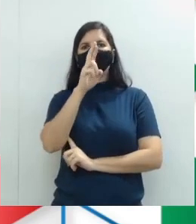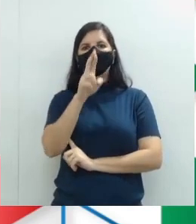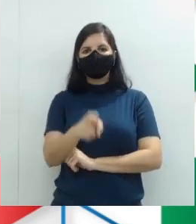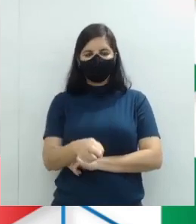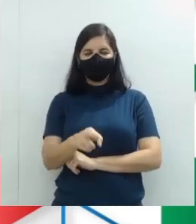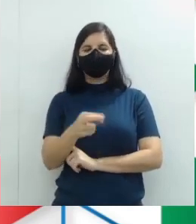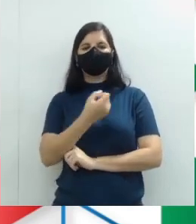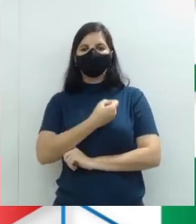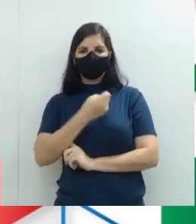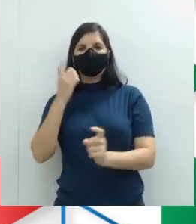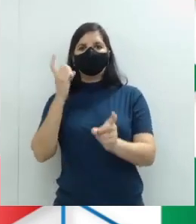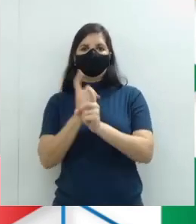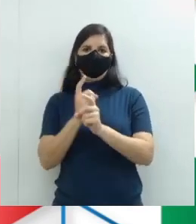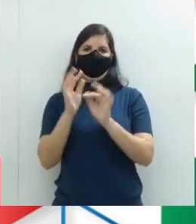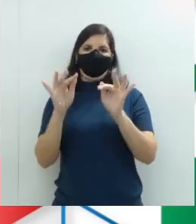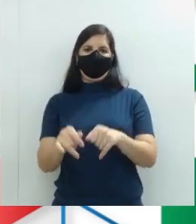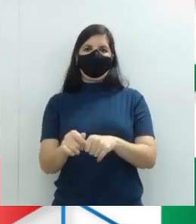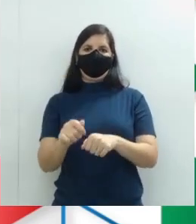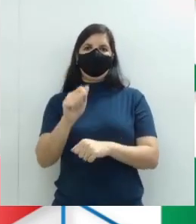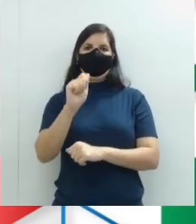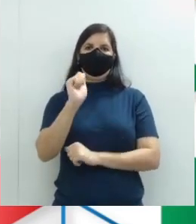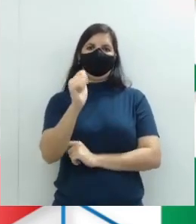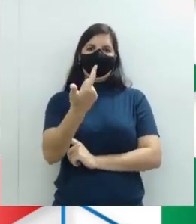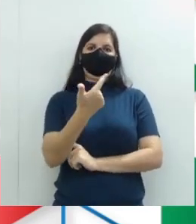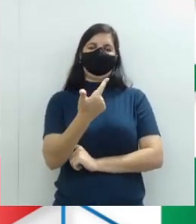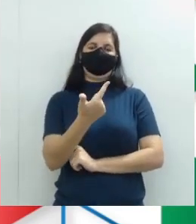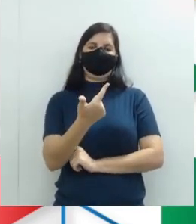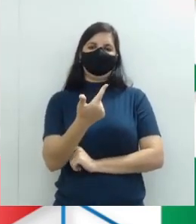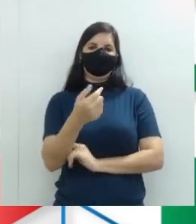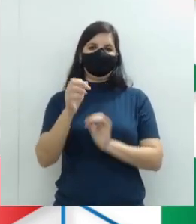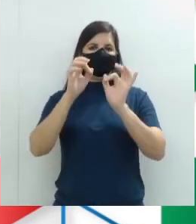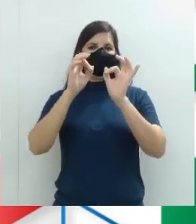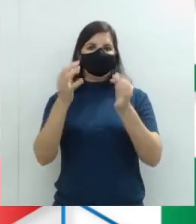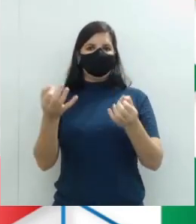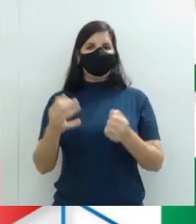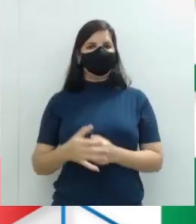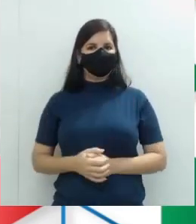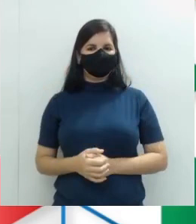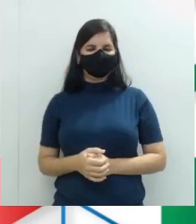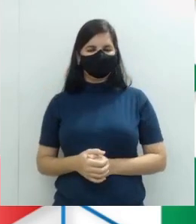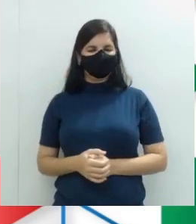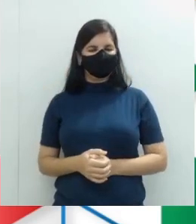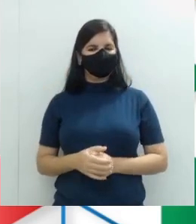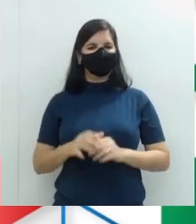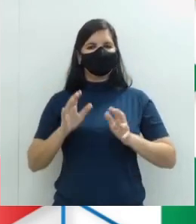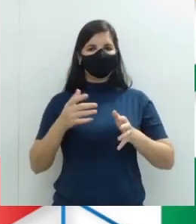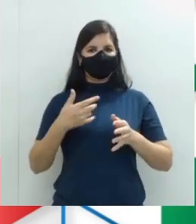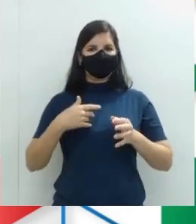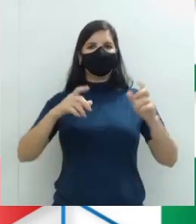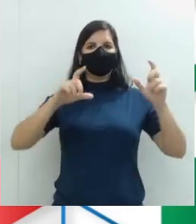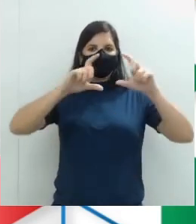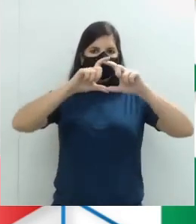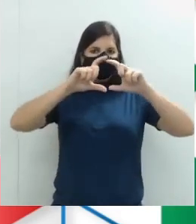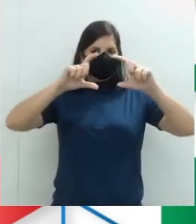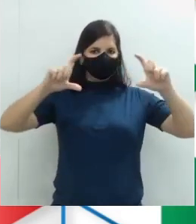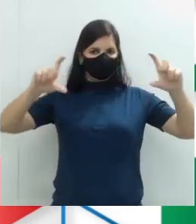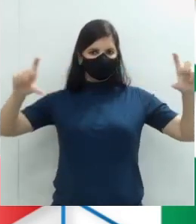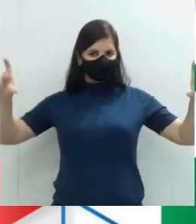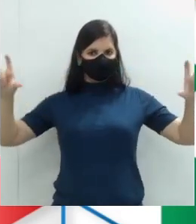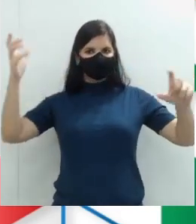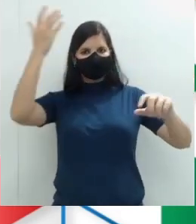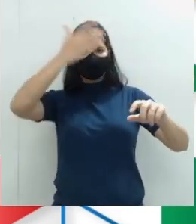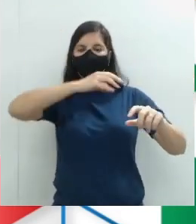pretende determinar, o A2. Não é como é simples. Tá vendo? Então, você pode expor no fluxograma ou você